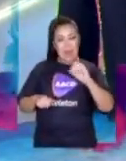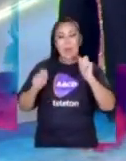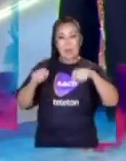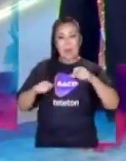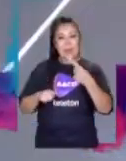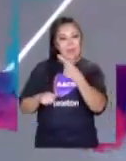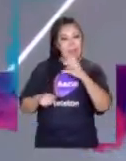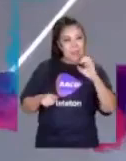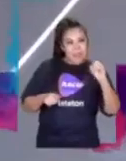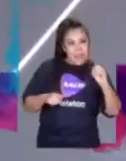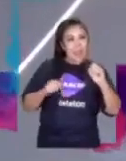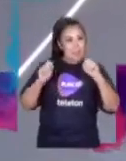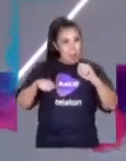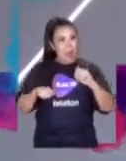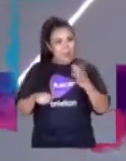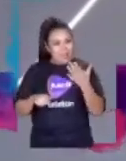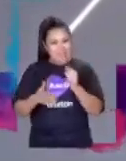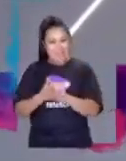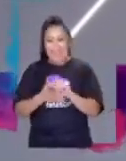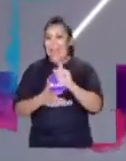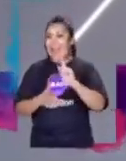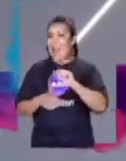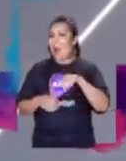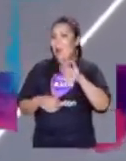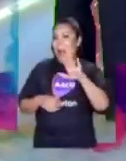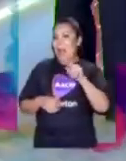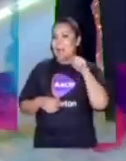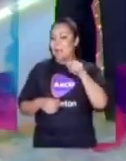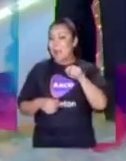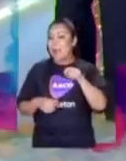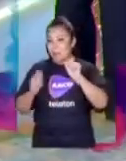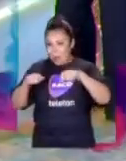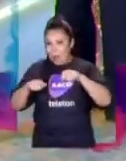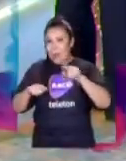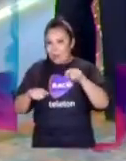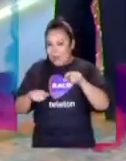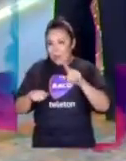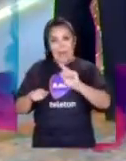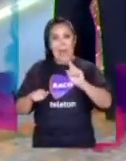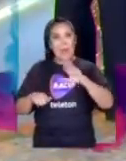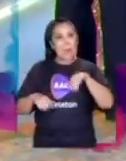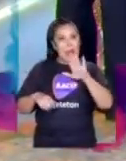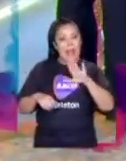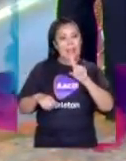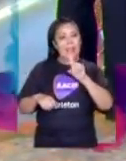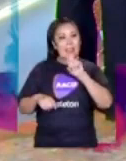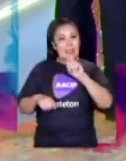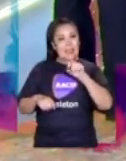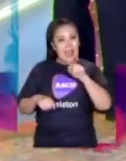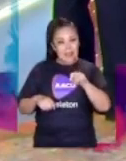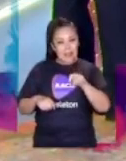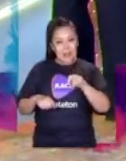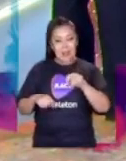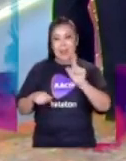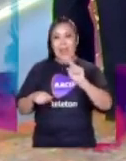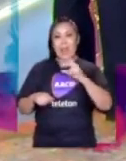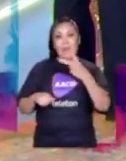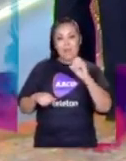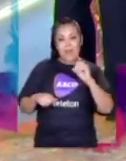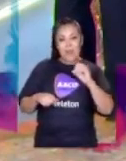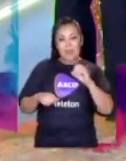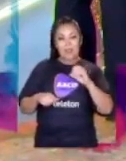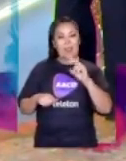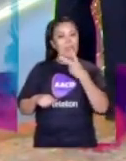pode ser 100, pode ser 100. Não, não é 100, pode ser 1000. Pode ser 1000, não, não é 1000, pode ser 10.000. Pode ser, não,